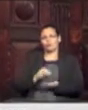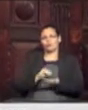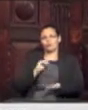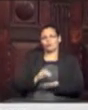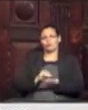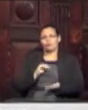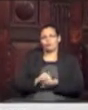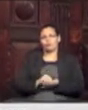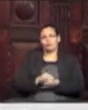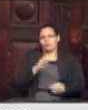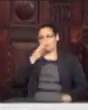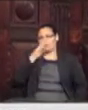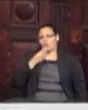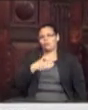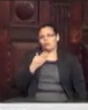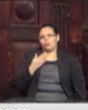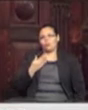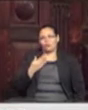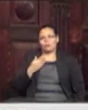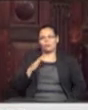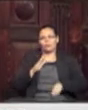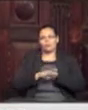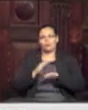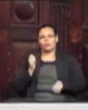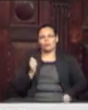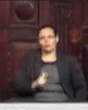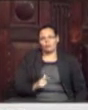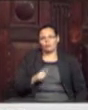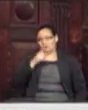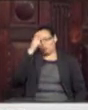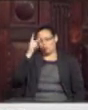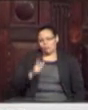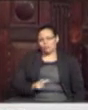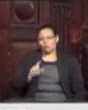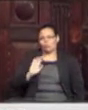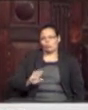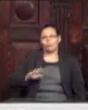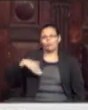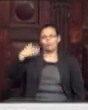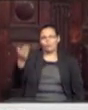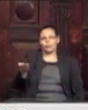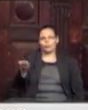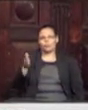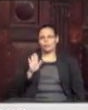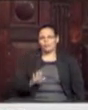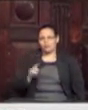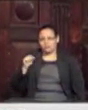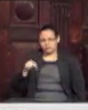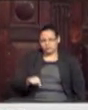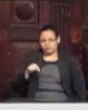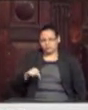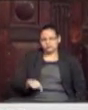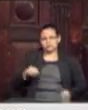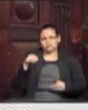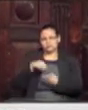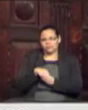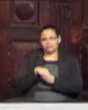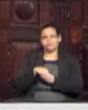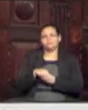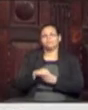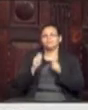à indignação mais do que legítima das pessoas lá fora, mas aqui dentro dessa